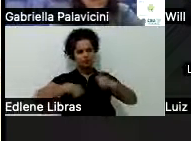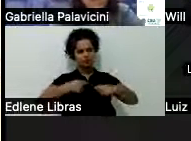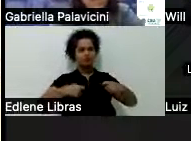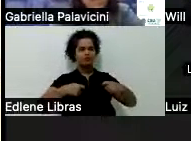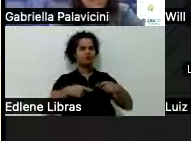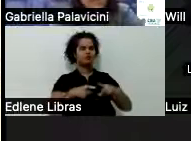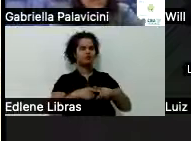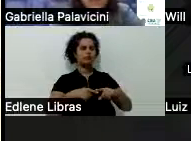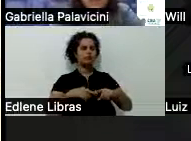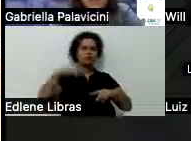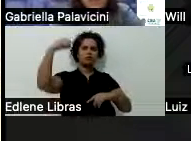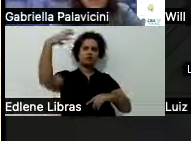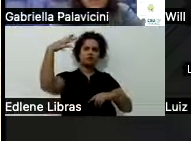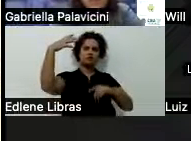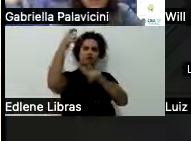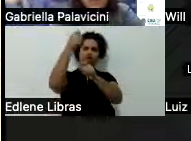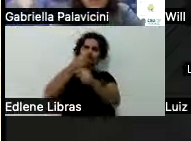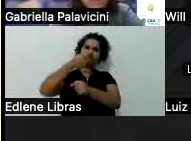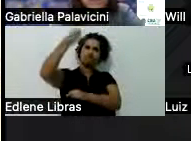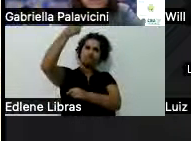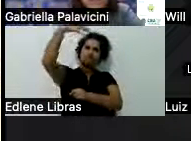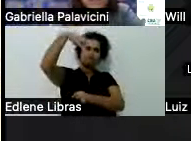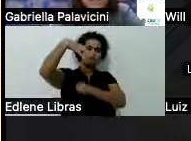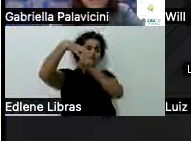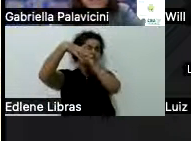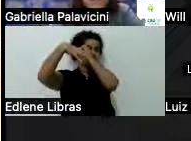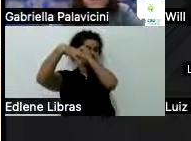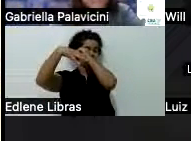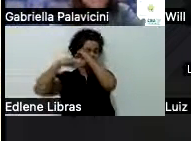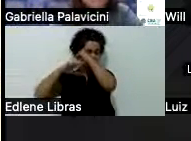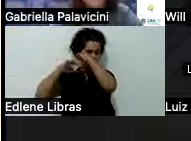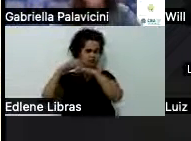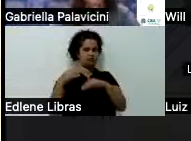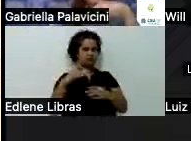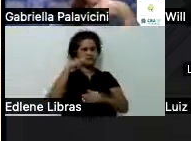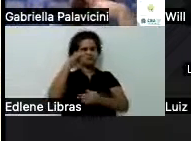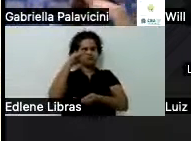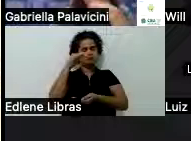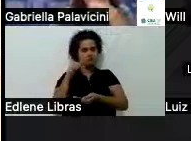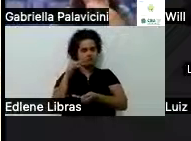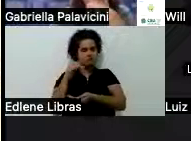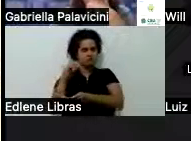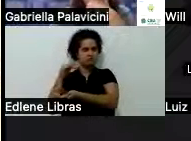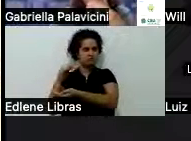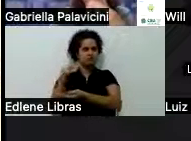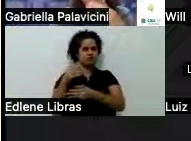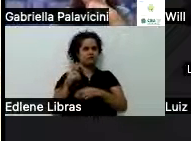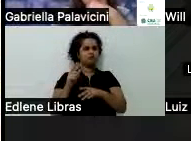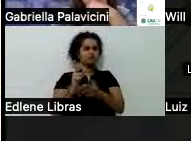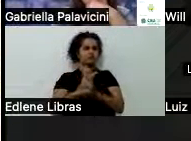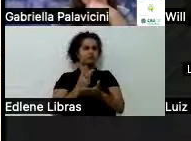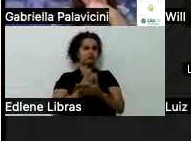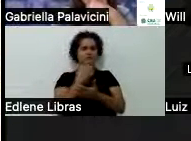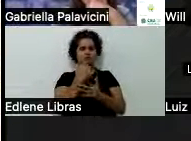elemento de sombra, uma vegetação de pequeno porte, hortas, e aqui estão sempre os carrinhos de comida, então